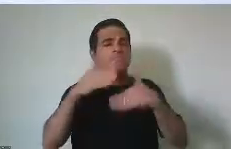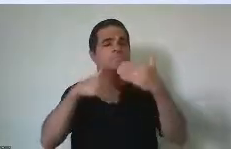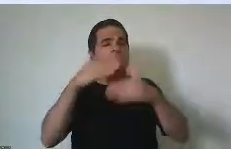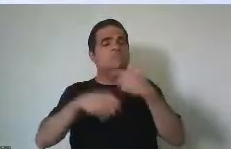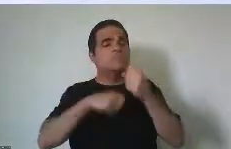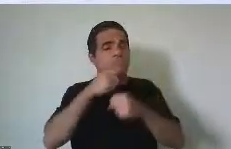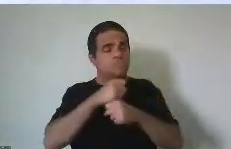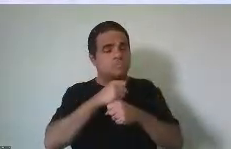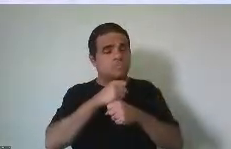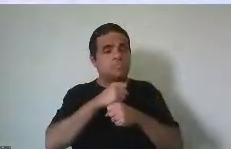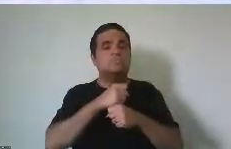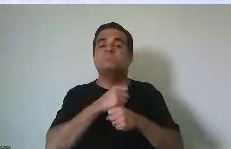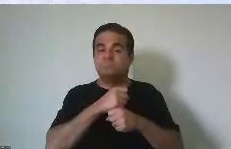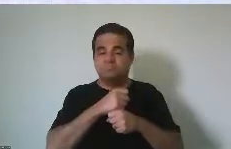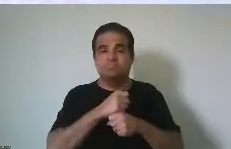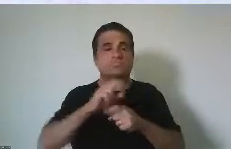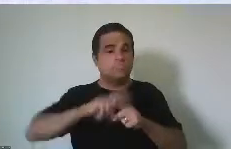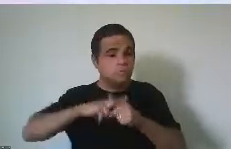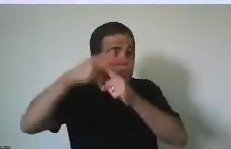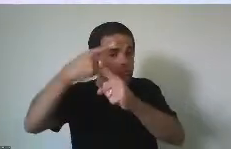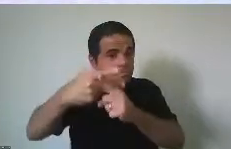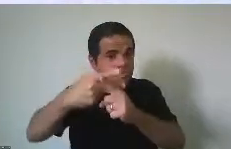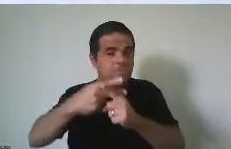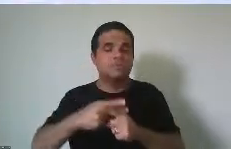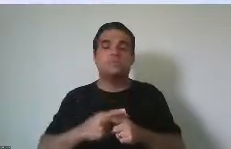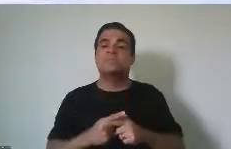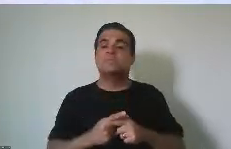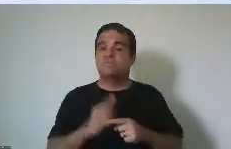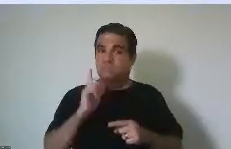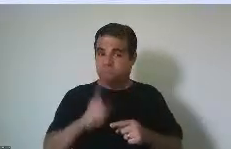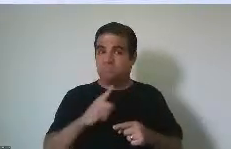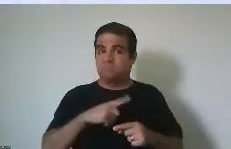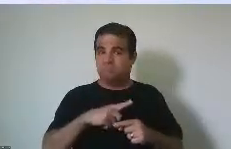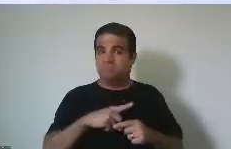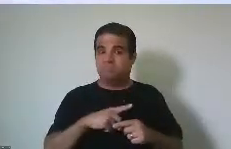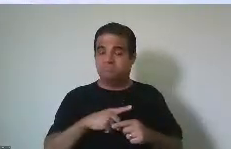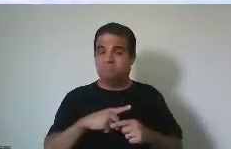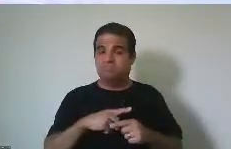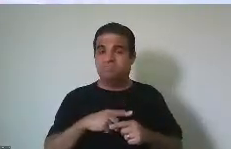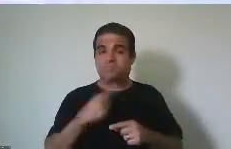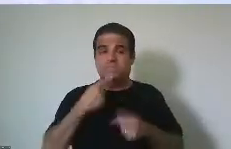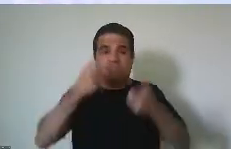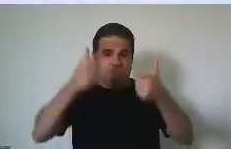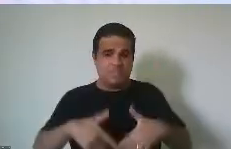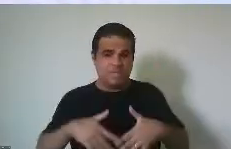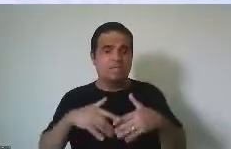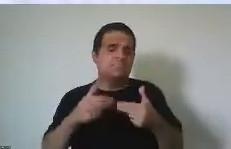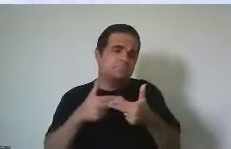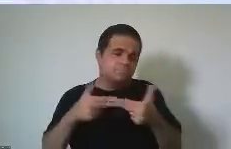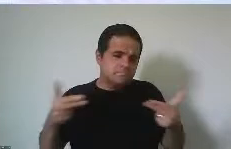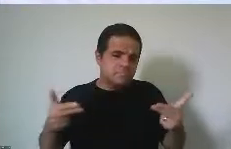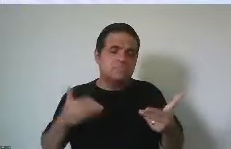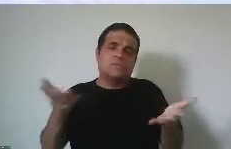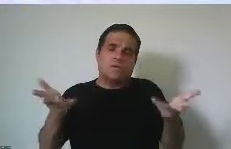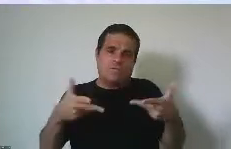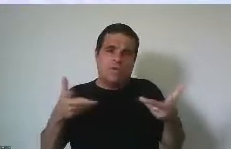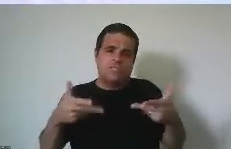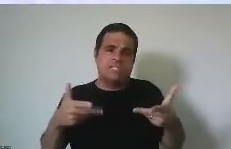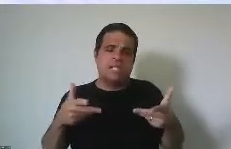praticamente duplicando até ter unido por falar assim como na velocidade